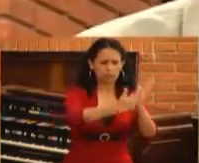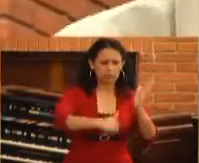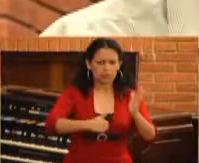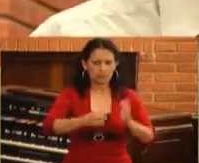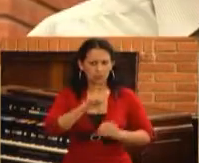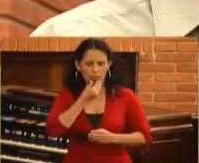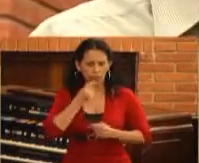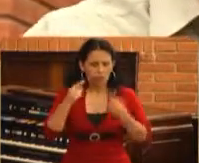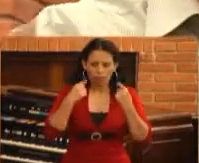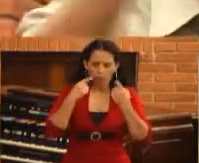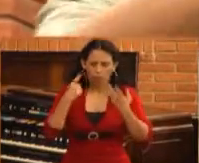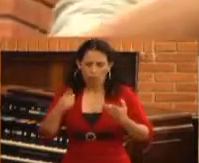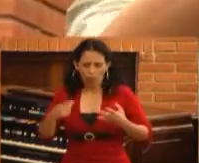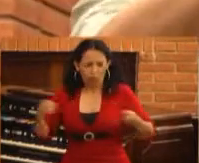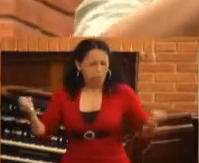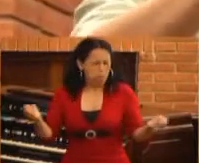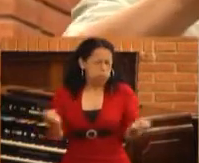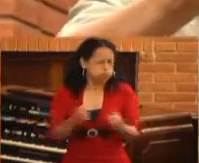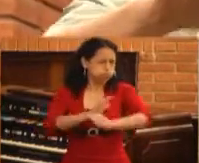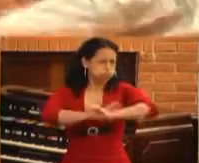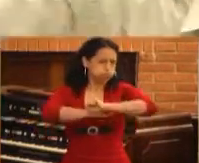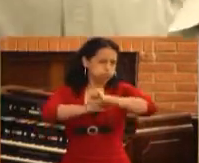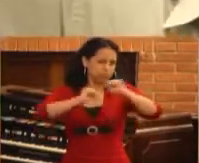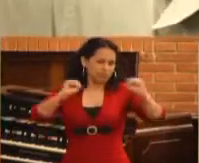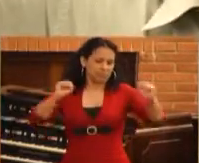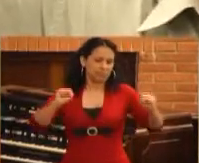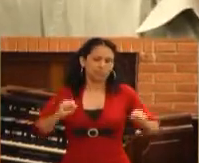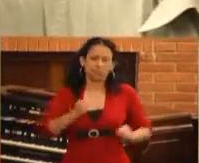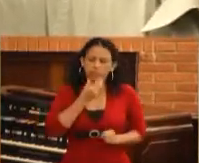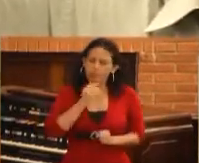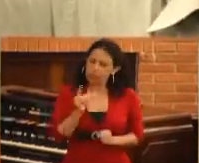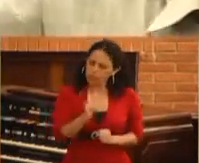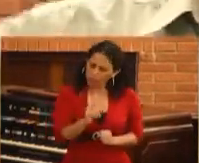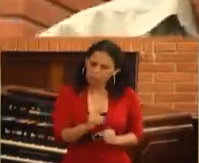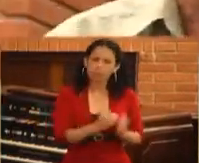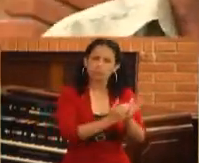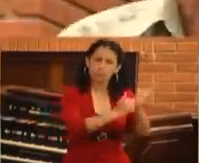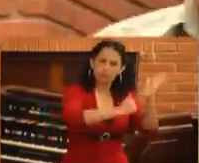explodir. Se não vai explodir nada, vamos tirar.